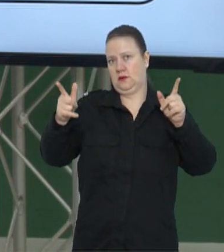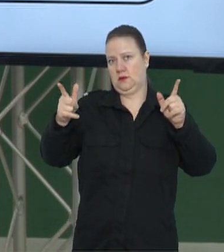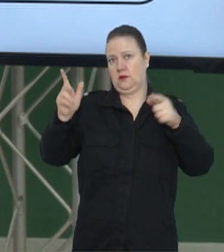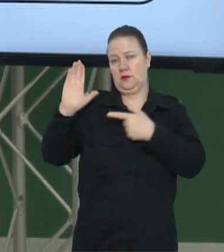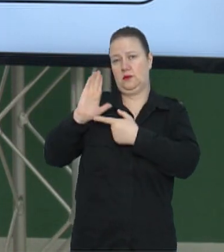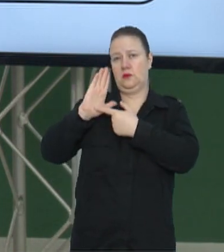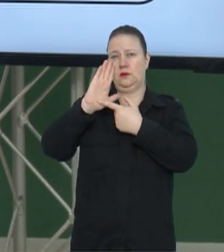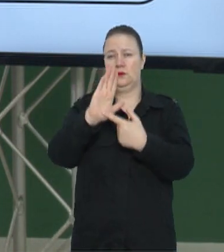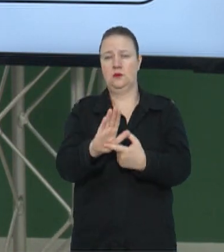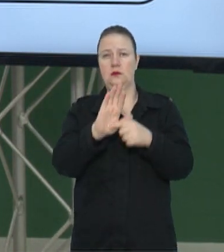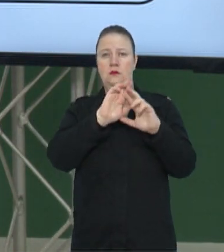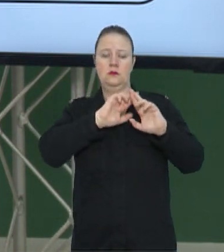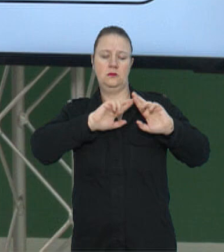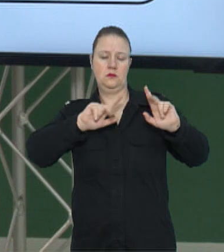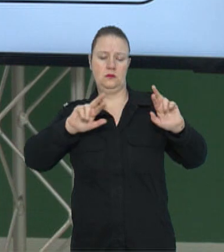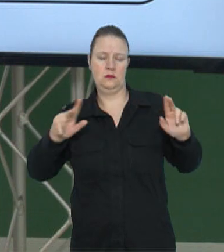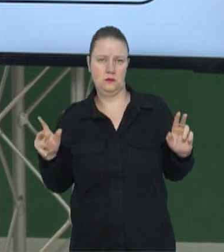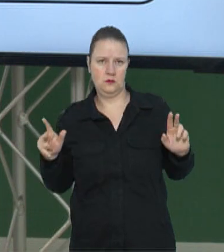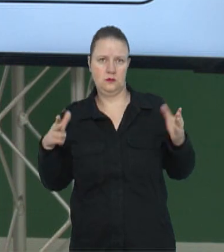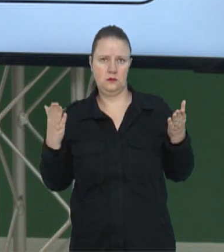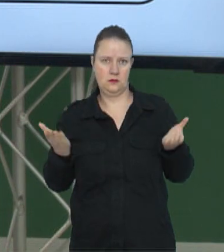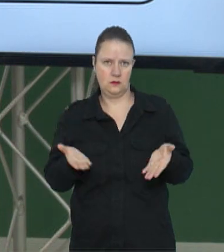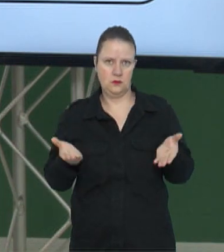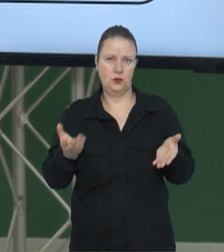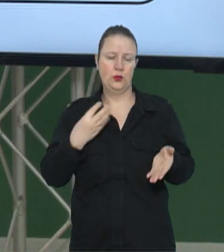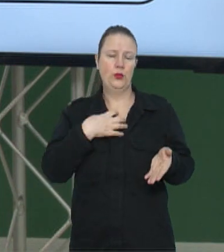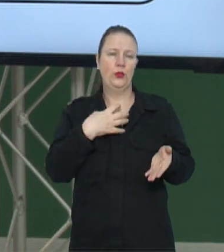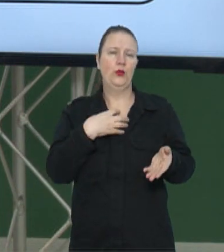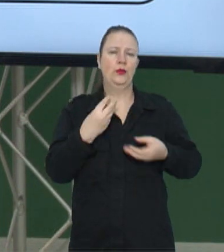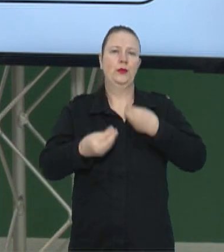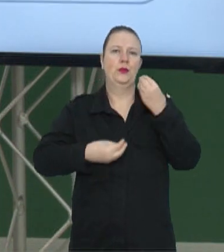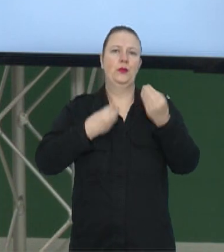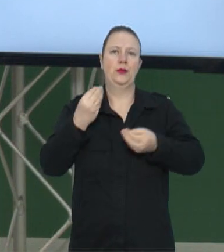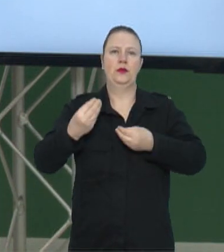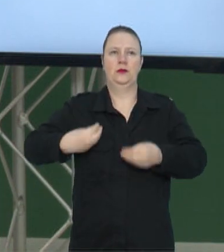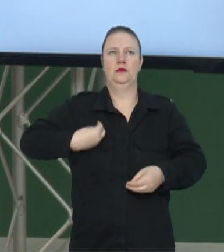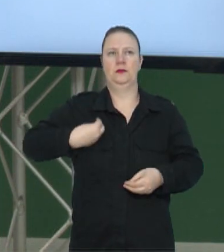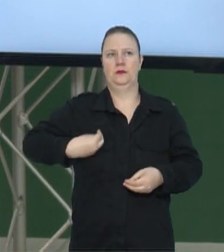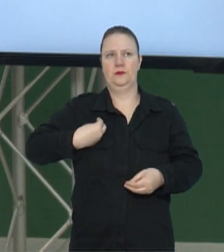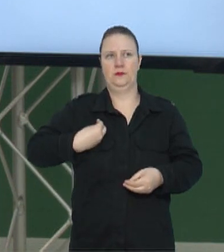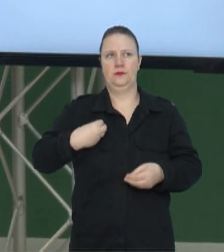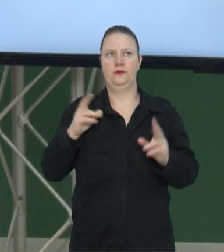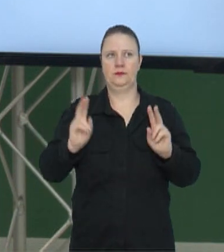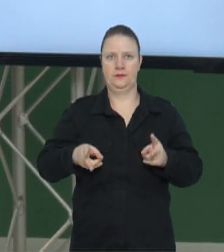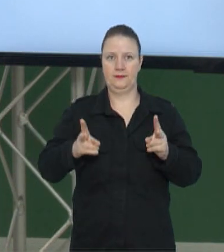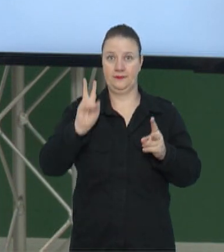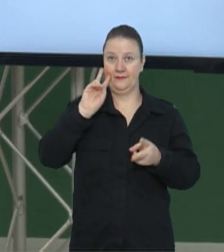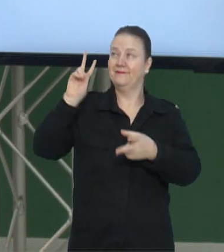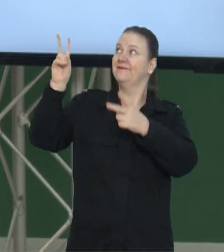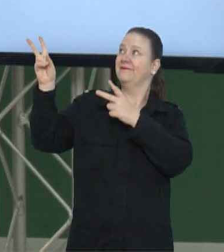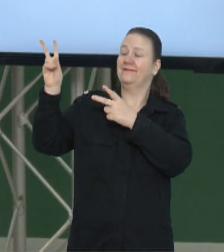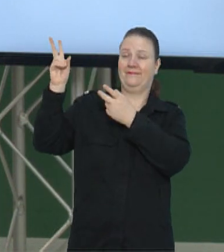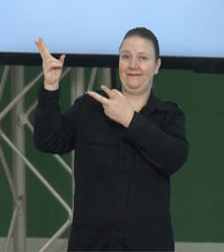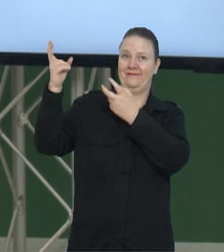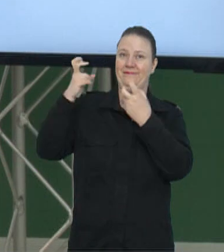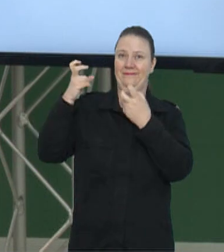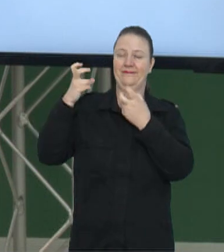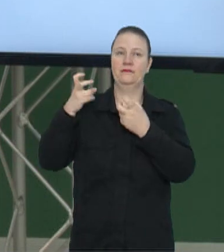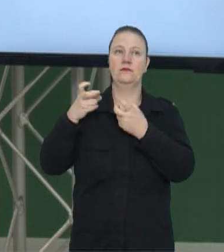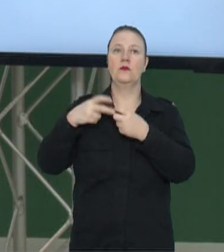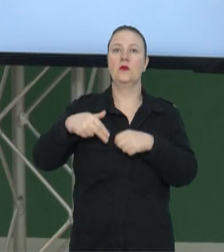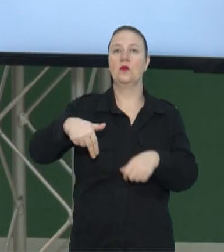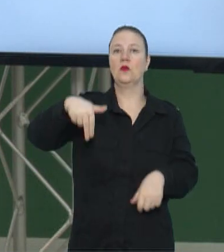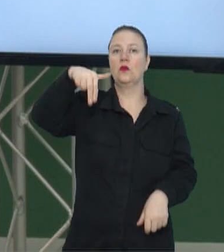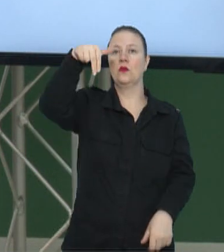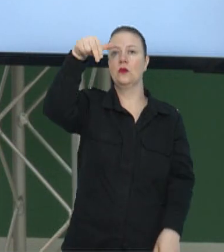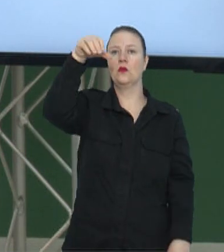essa diversidade, né, nos modos de viver de uma região para outra. Continuando lá, da região Nordeste, o que,